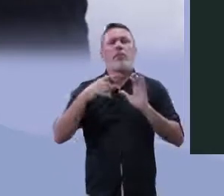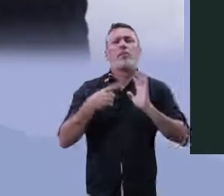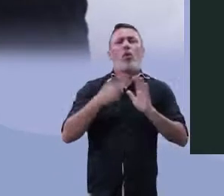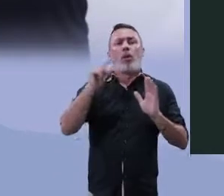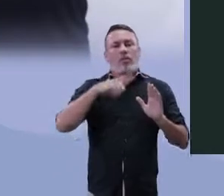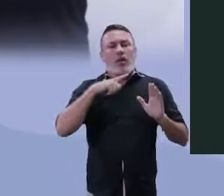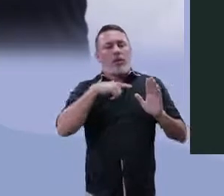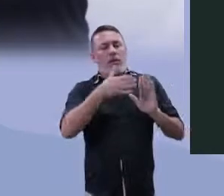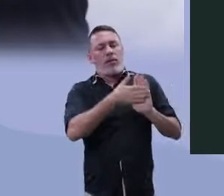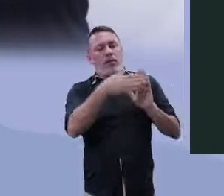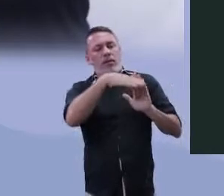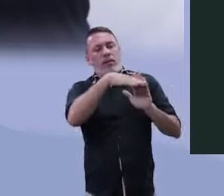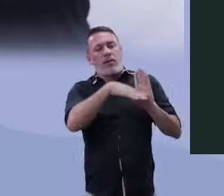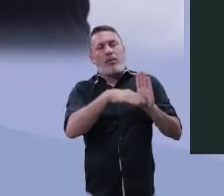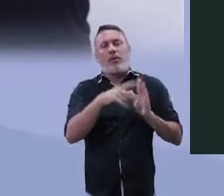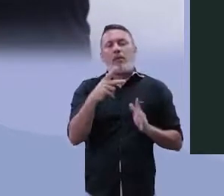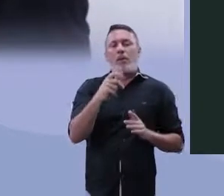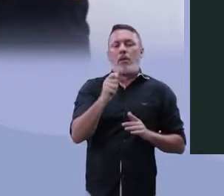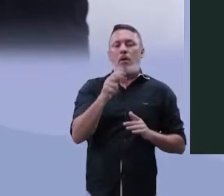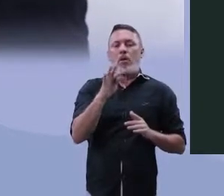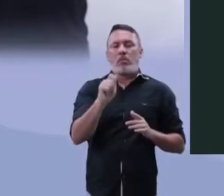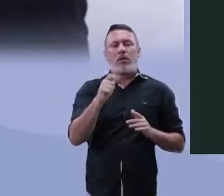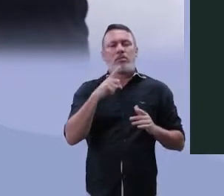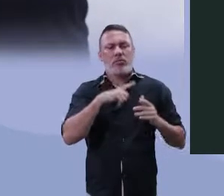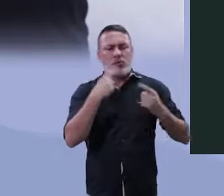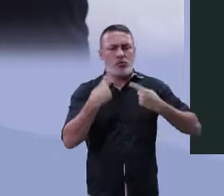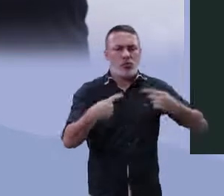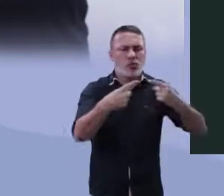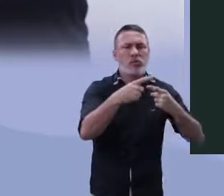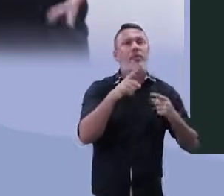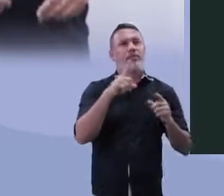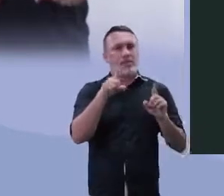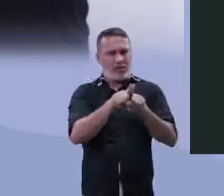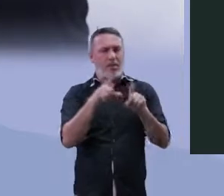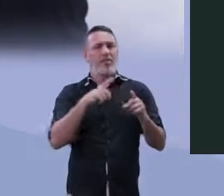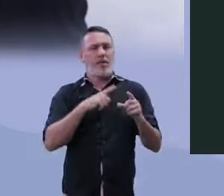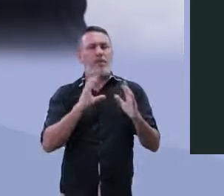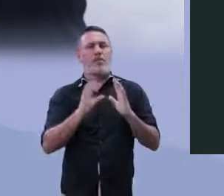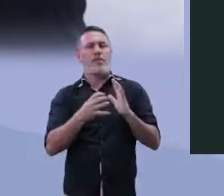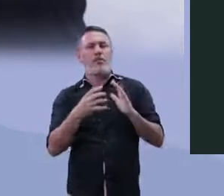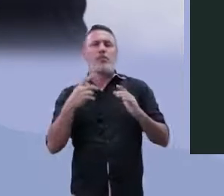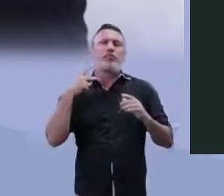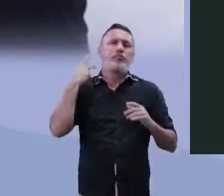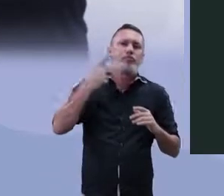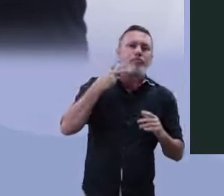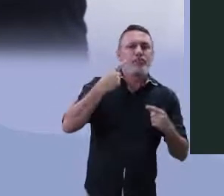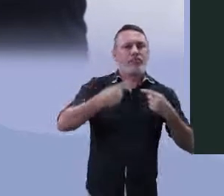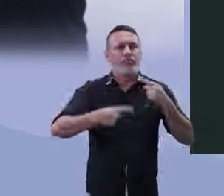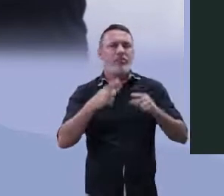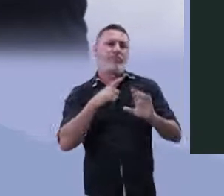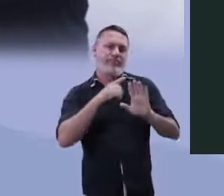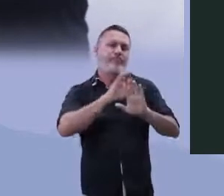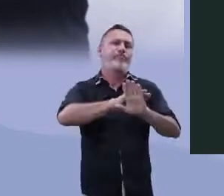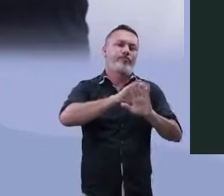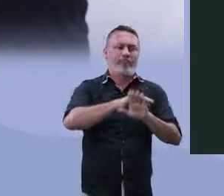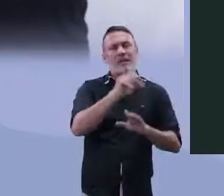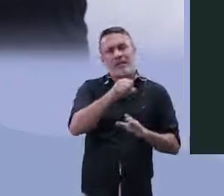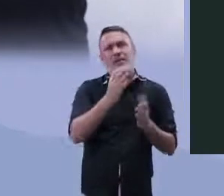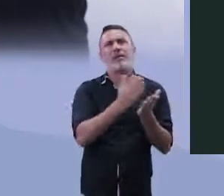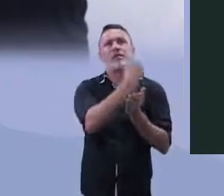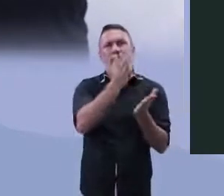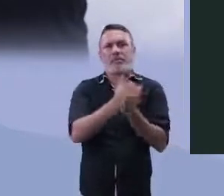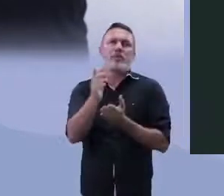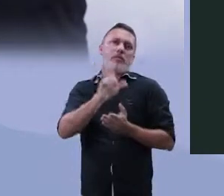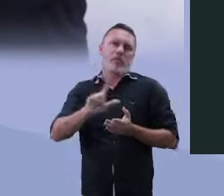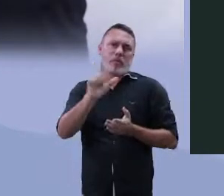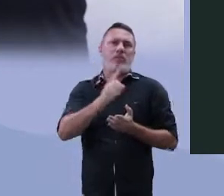Tem pautas, né, discutem essas pautas, tem orientação política, né, então não preciso dizer que tem orientação ideológica,